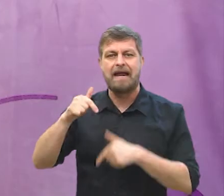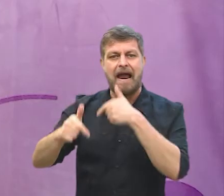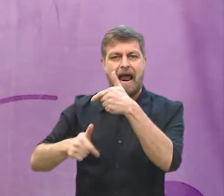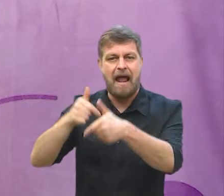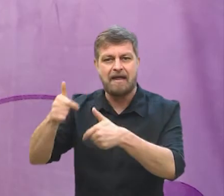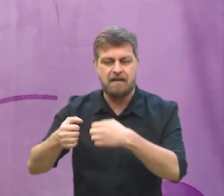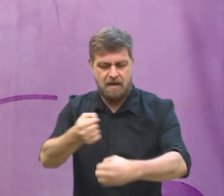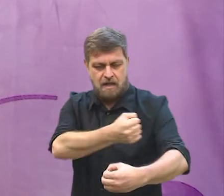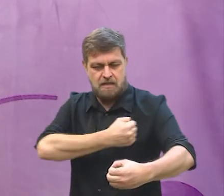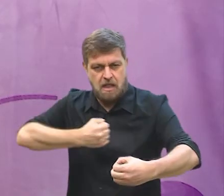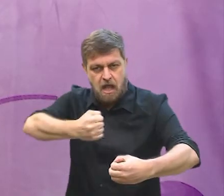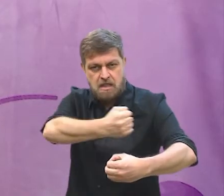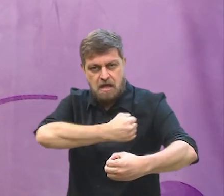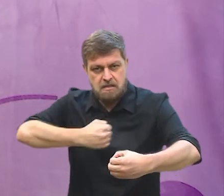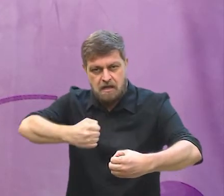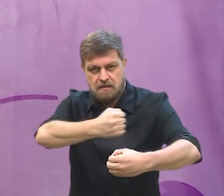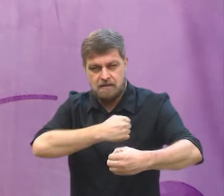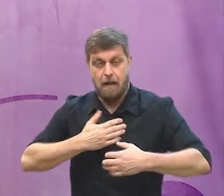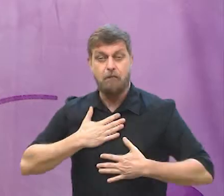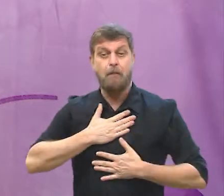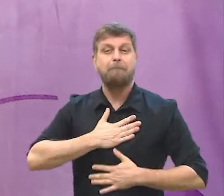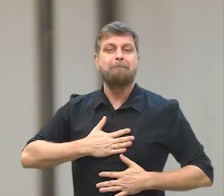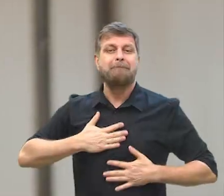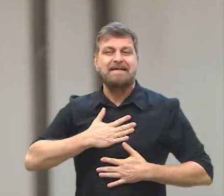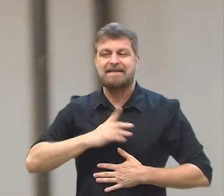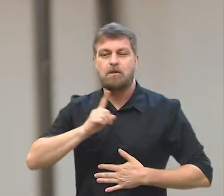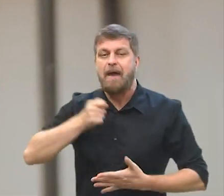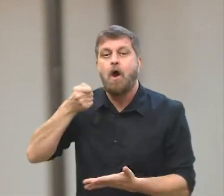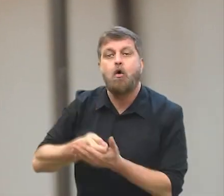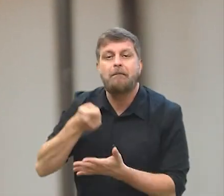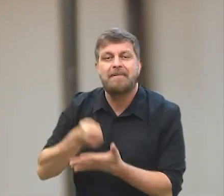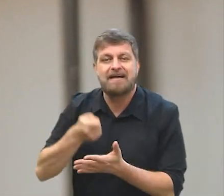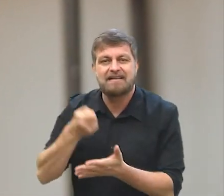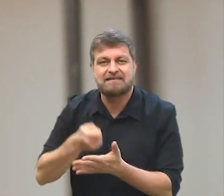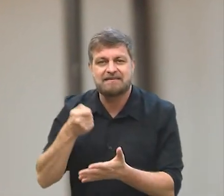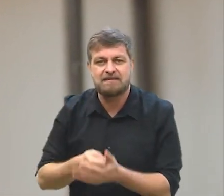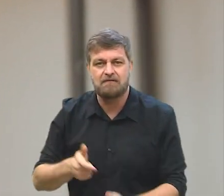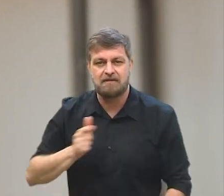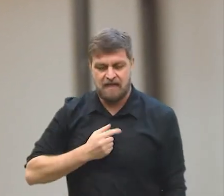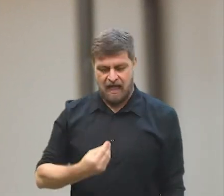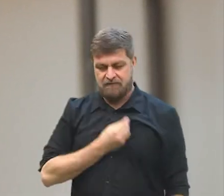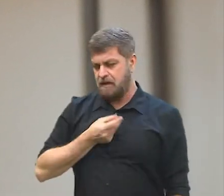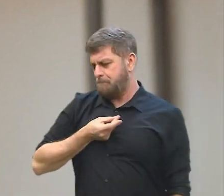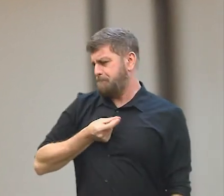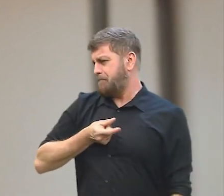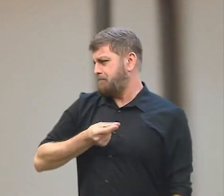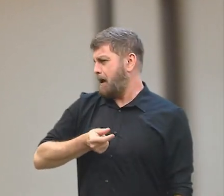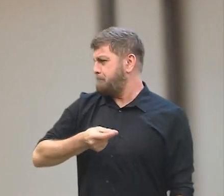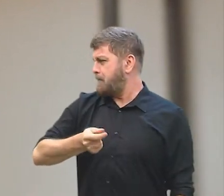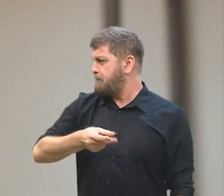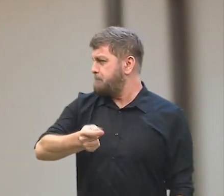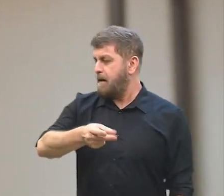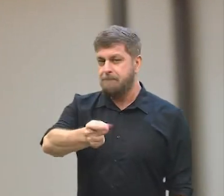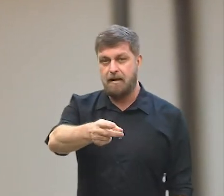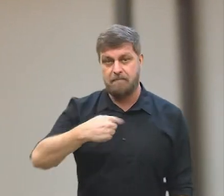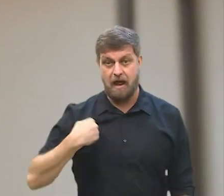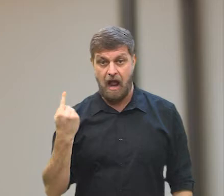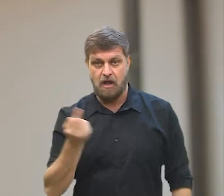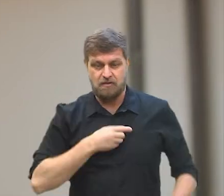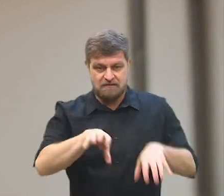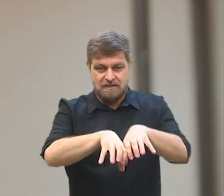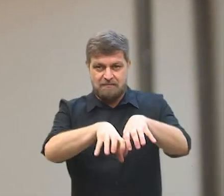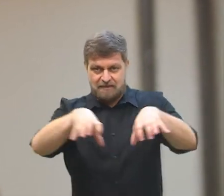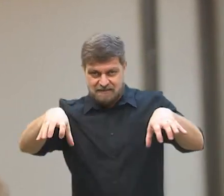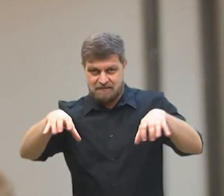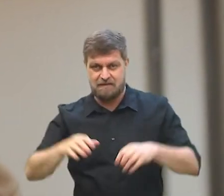nas cozinhas, tudo, por prazer, não por sua obrigação. Eles têm uma longevidade maior. Nós fizemos uma separação,